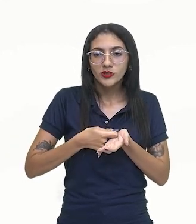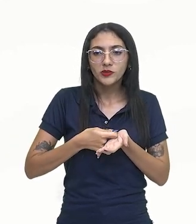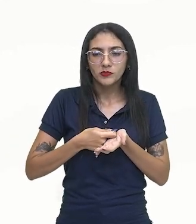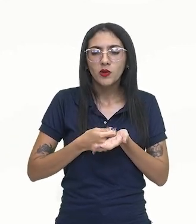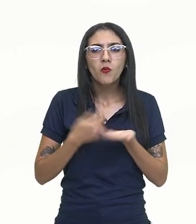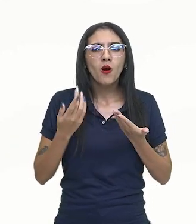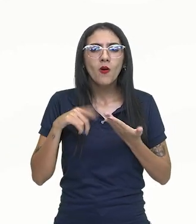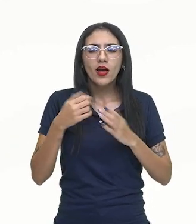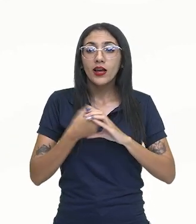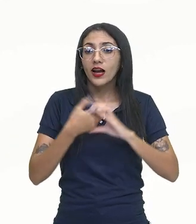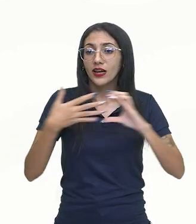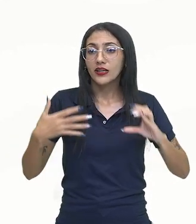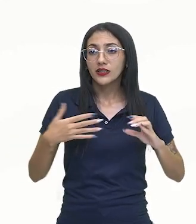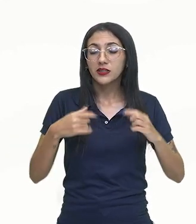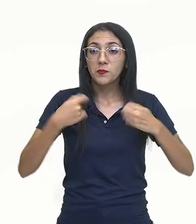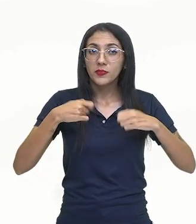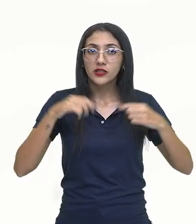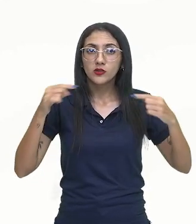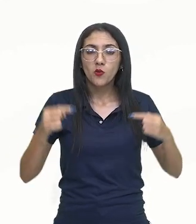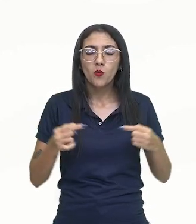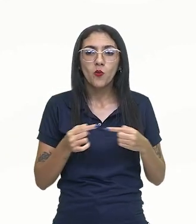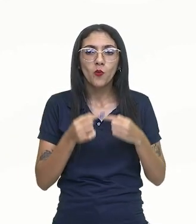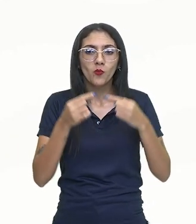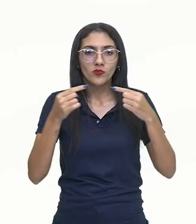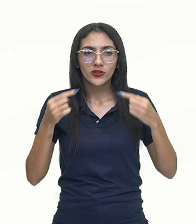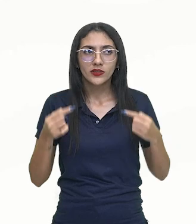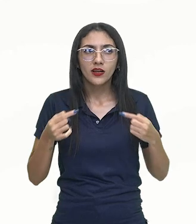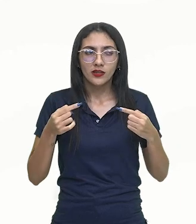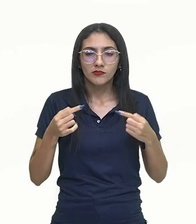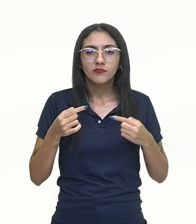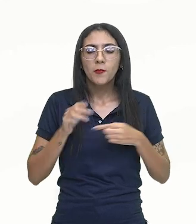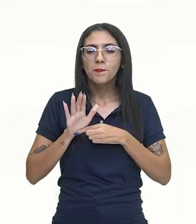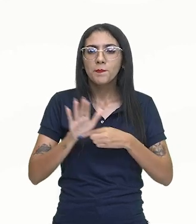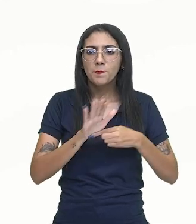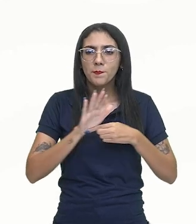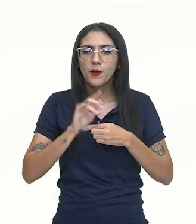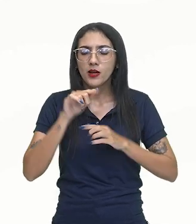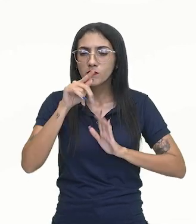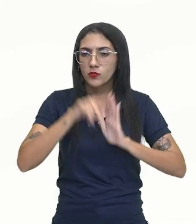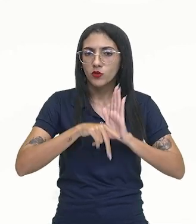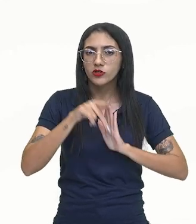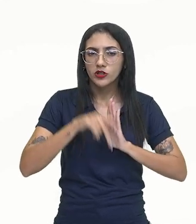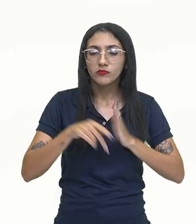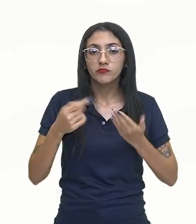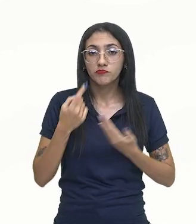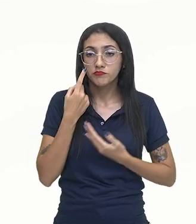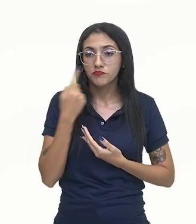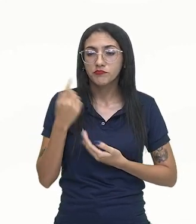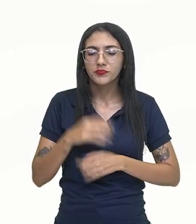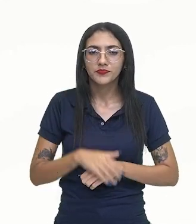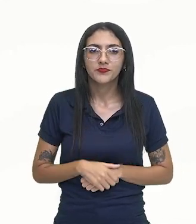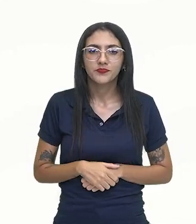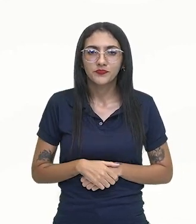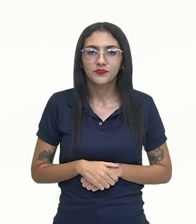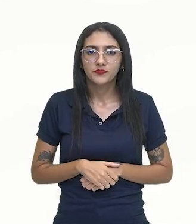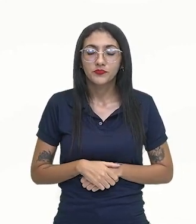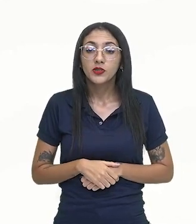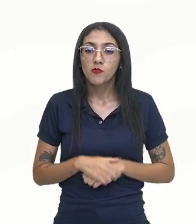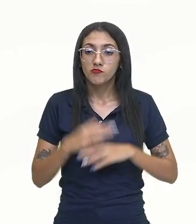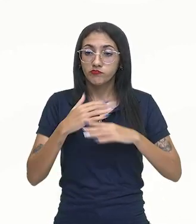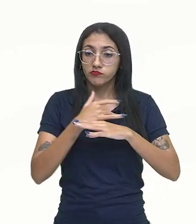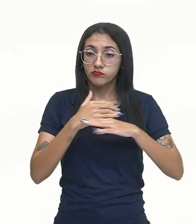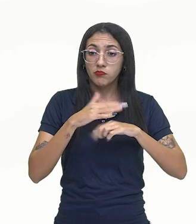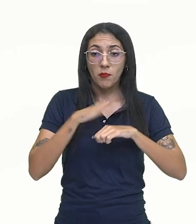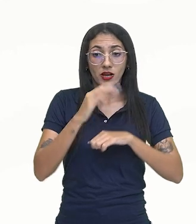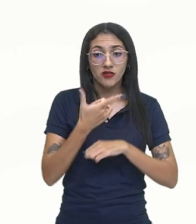são as características que fazem os municípios serem apresentados, né, nesse plano diretor, né? A gente tem ali cidades com mais de 20